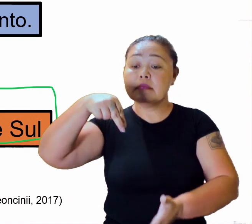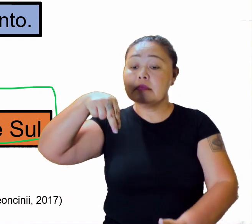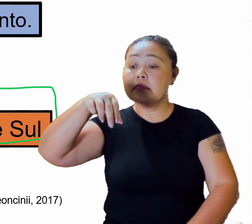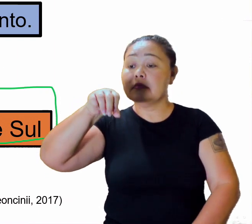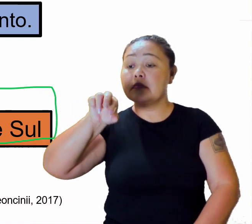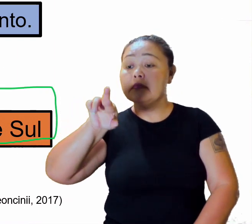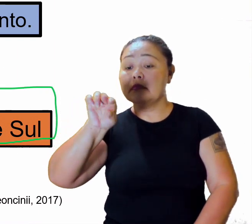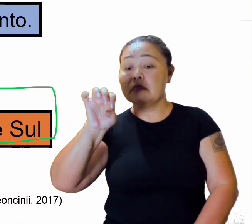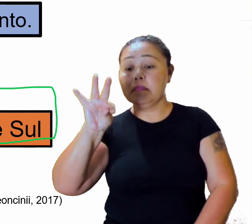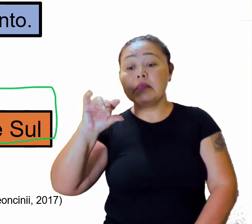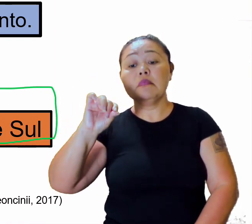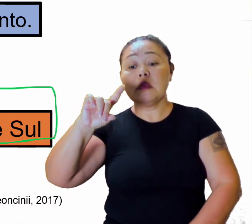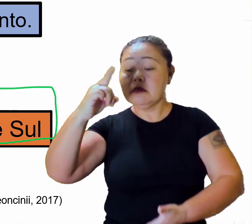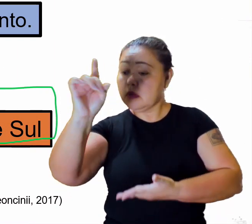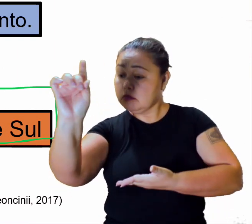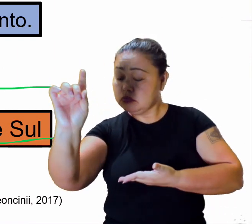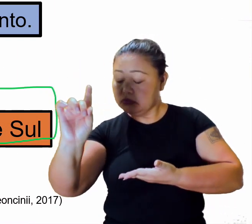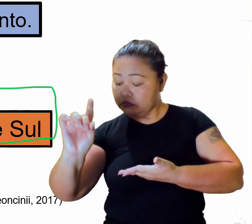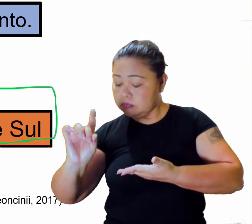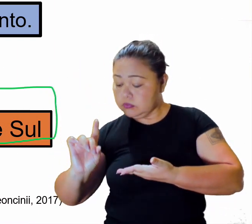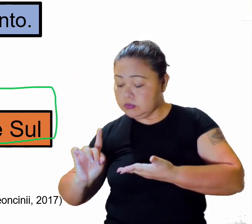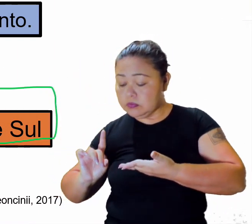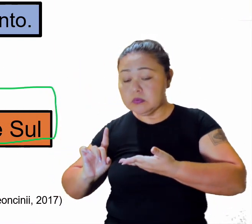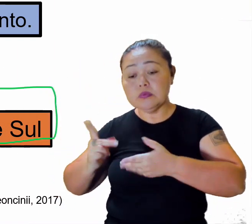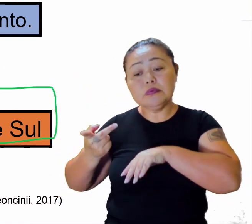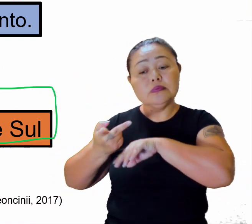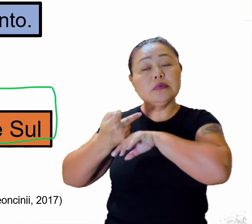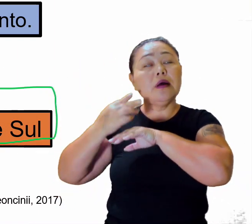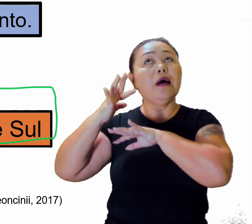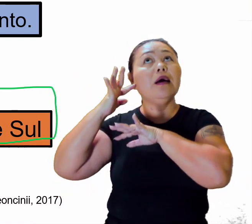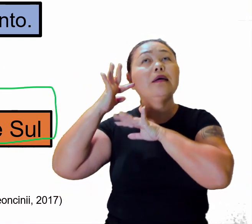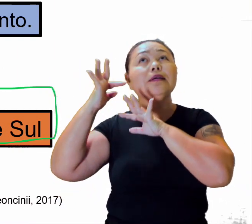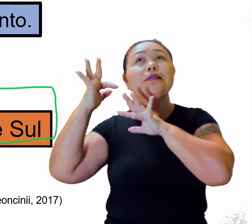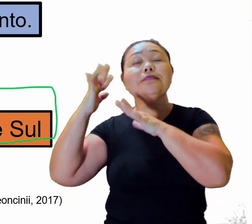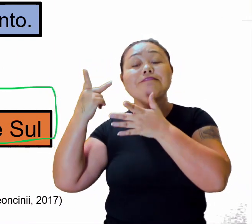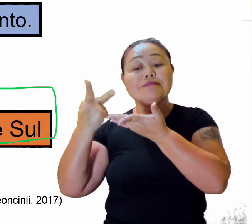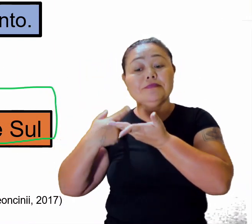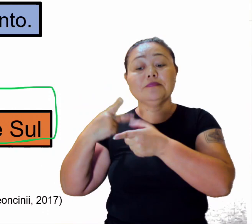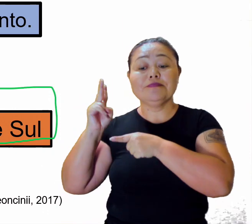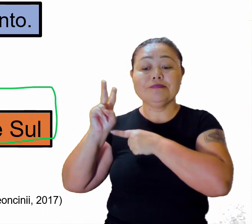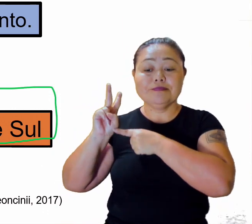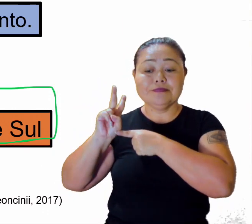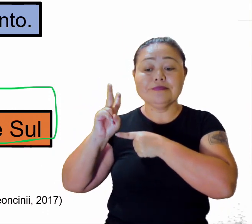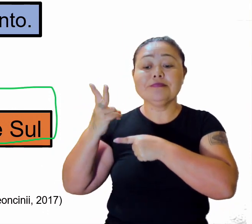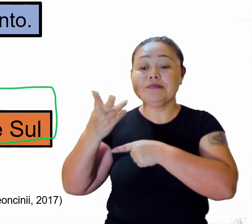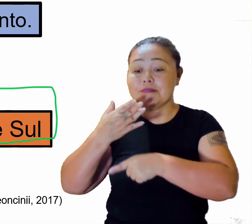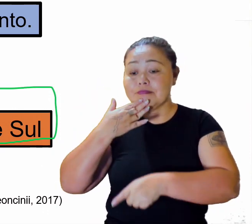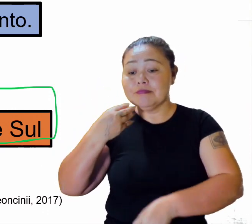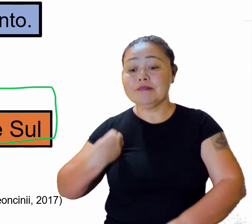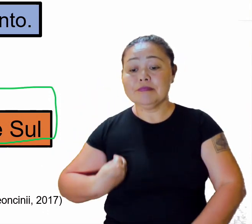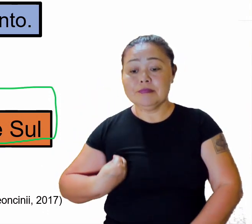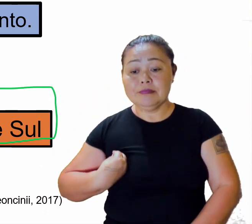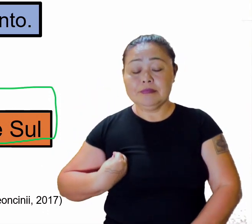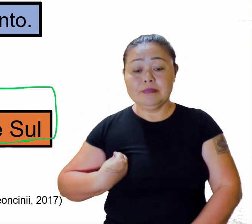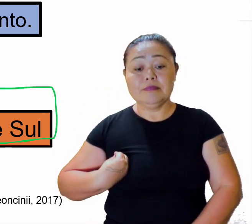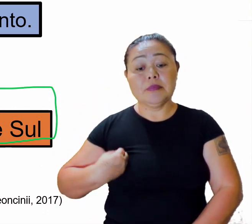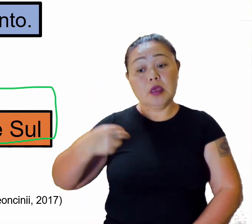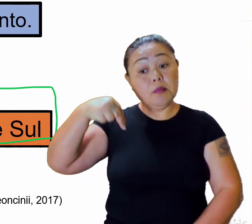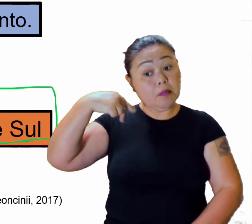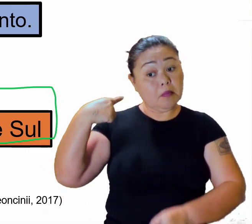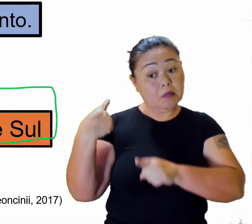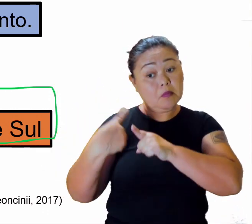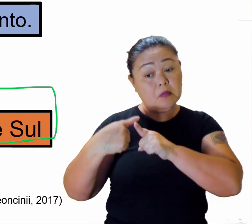nordestinos foram para lá em busca de sonhos. Isso mesmo. Não é isso? Com certeza. Porque a situação do